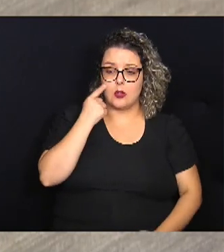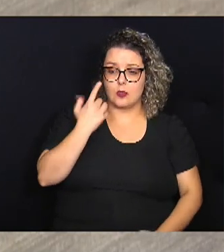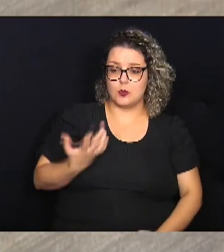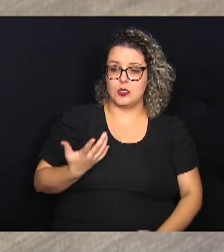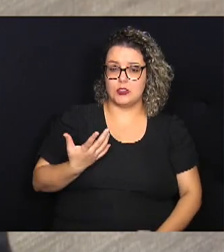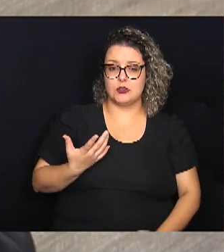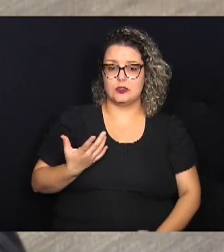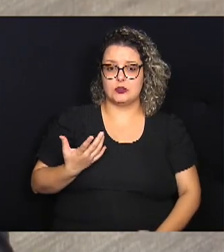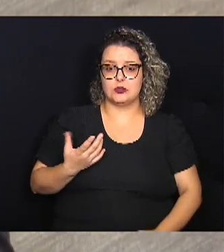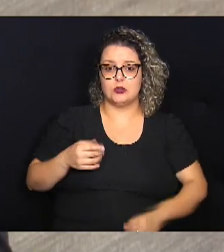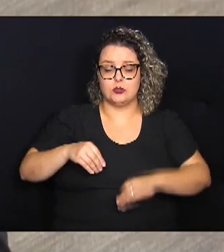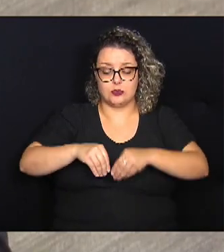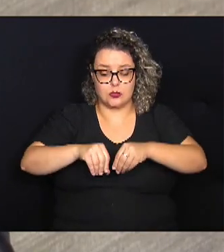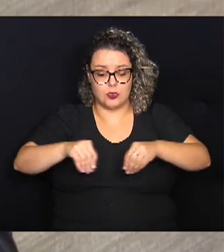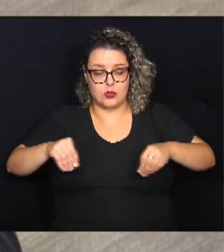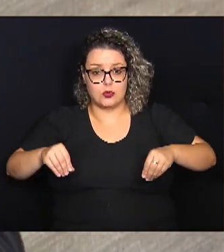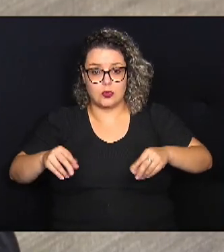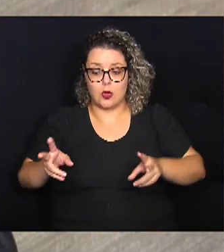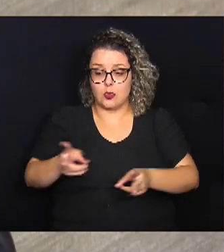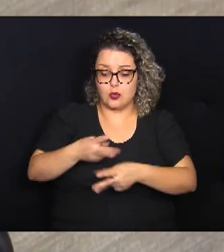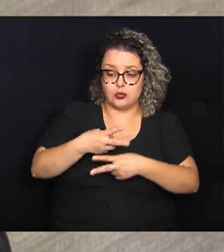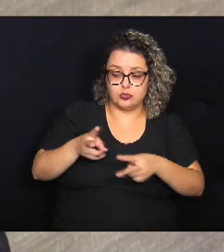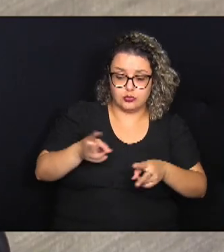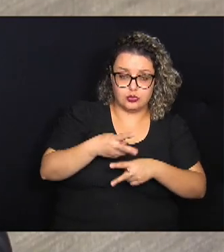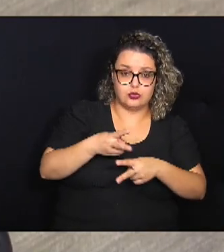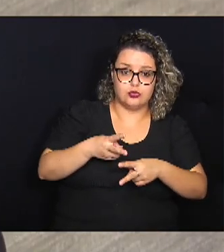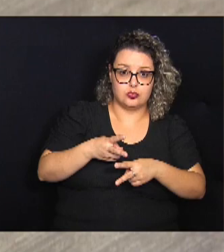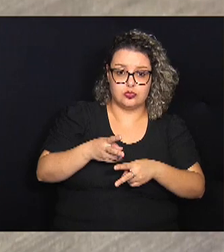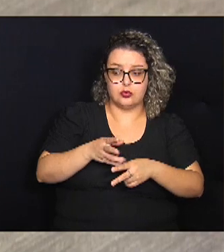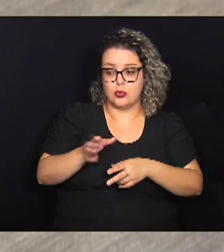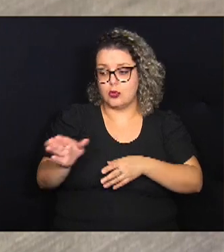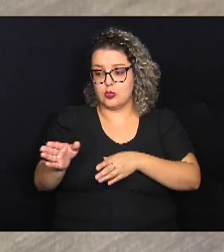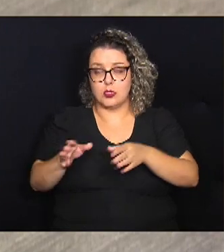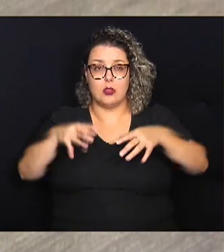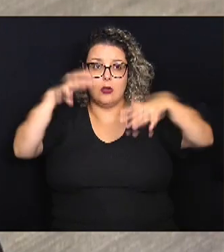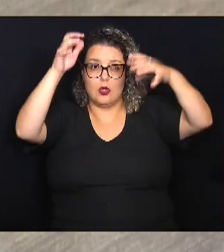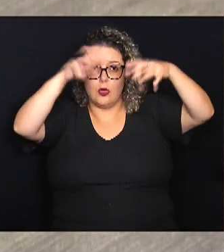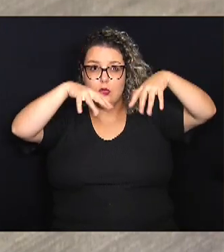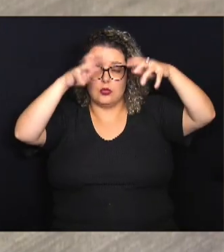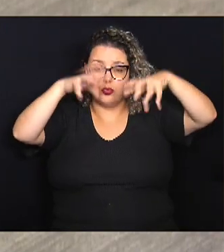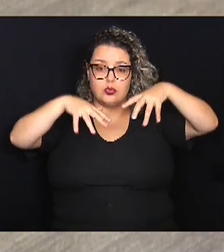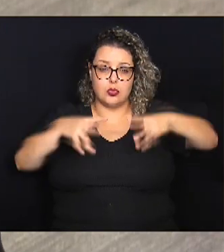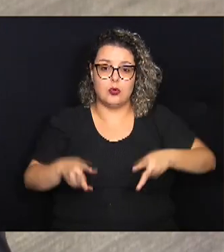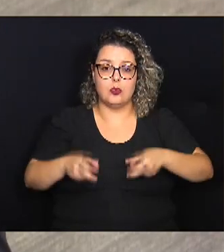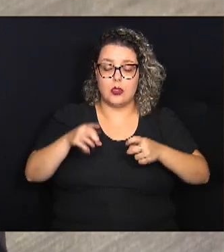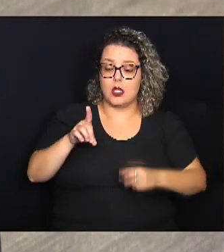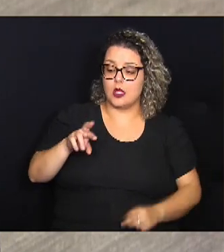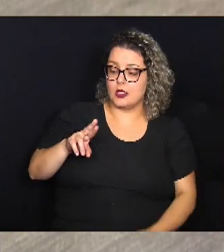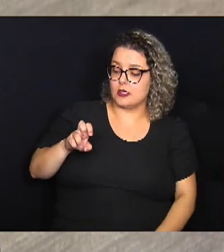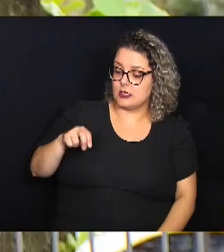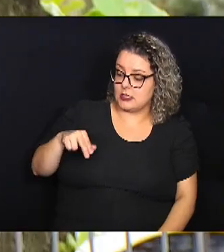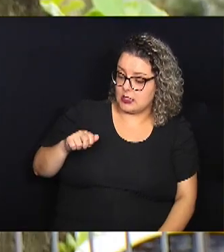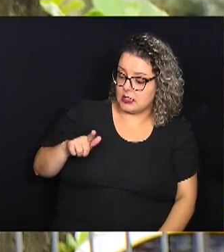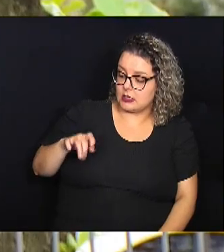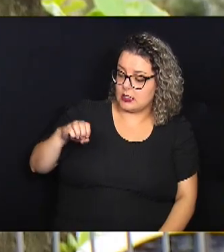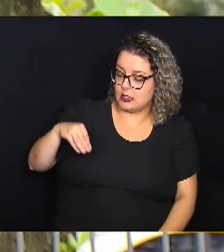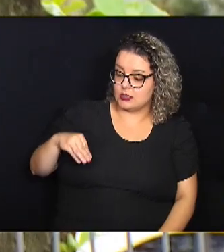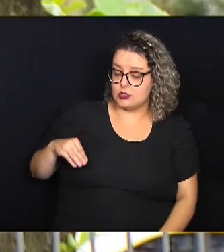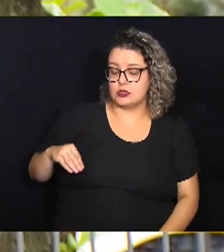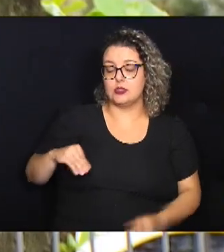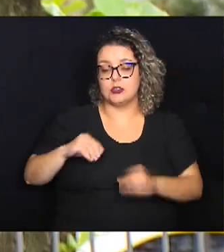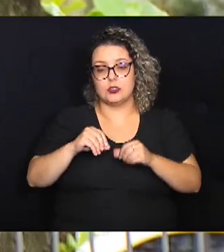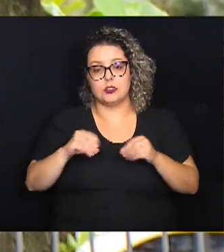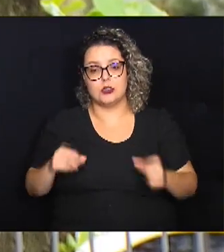do sol, dos ventos, a direção das chuvas para observar a drenagem do solo. As